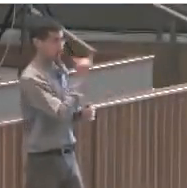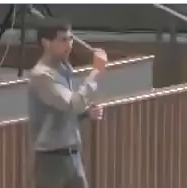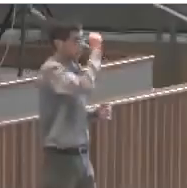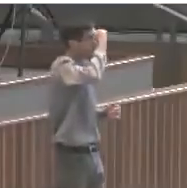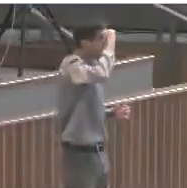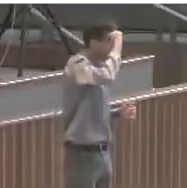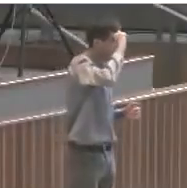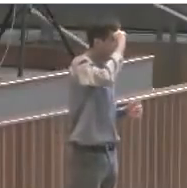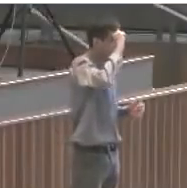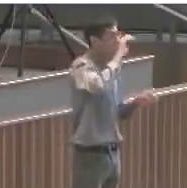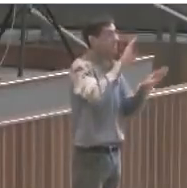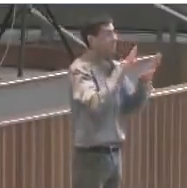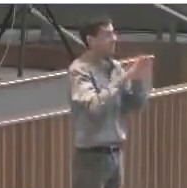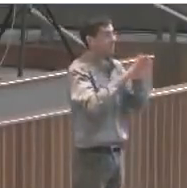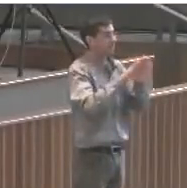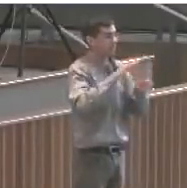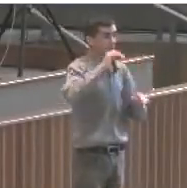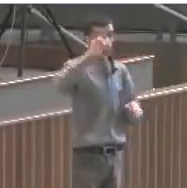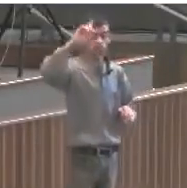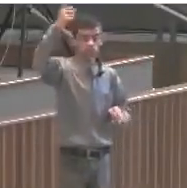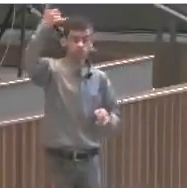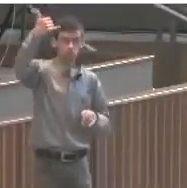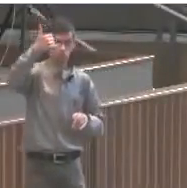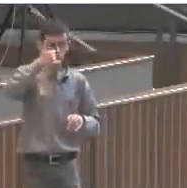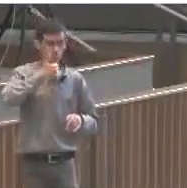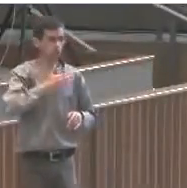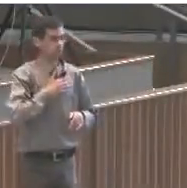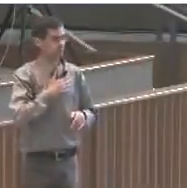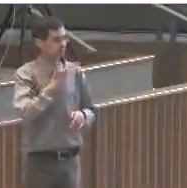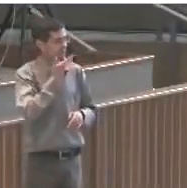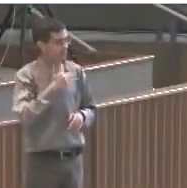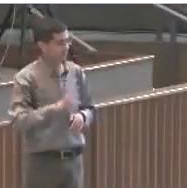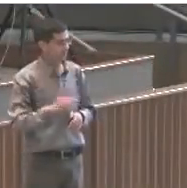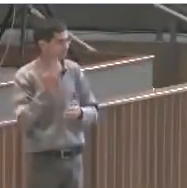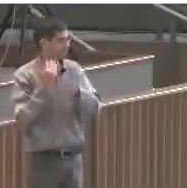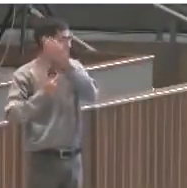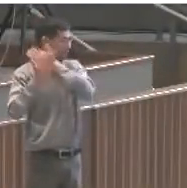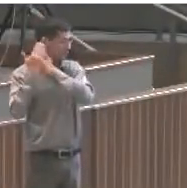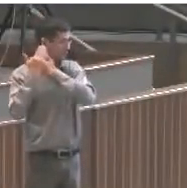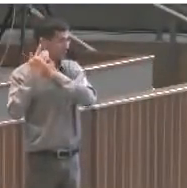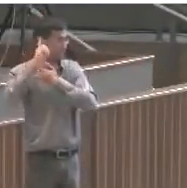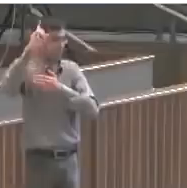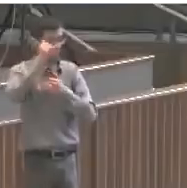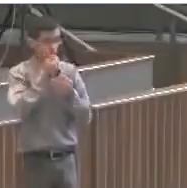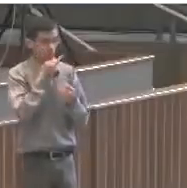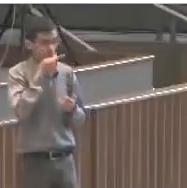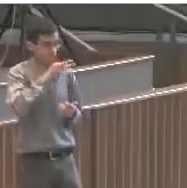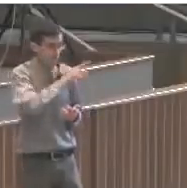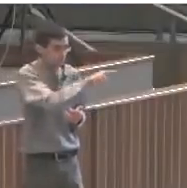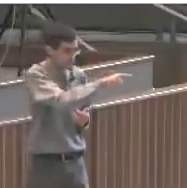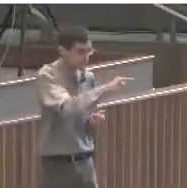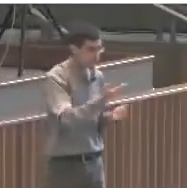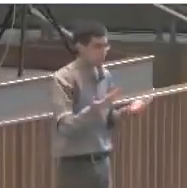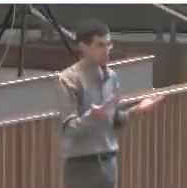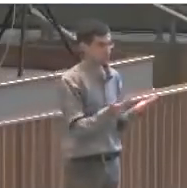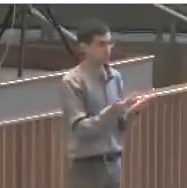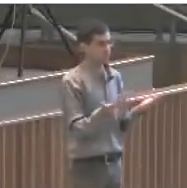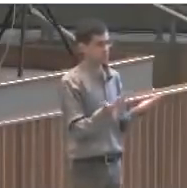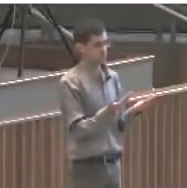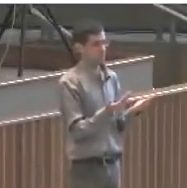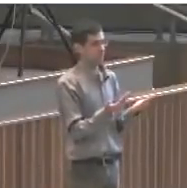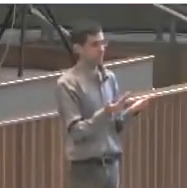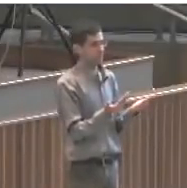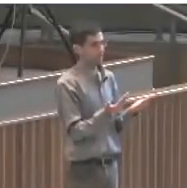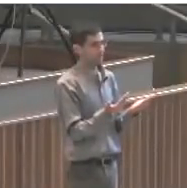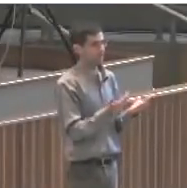menino no subúrbio do rio de janeiro o princípio seguinte